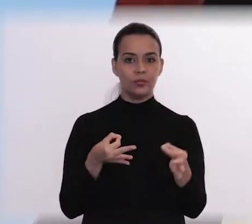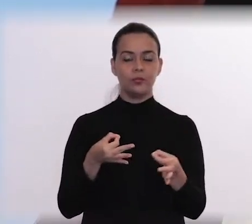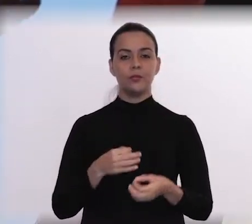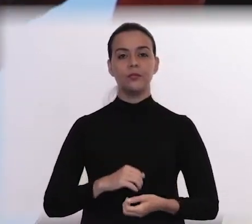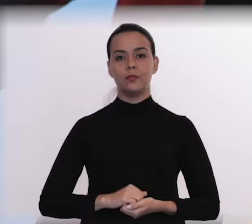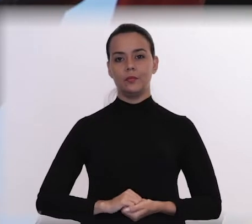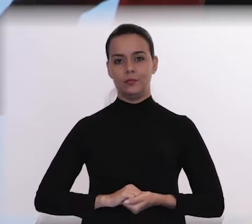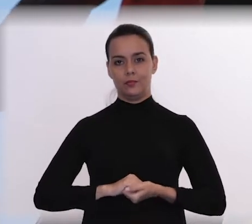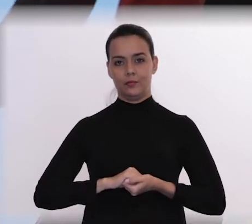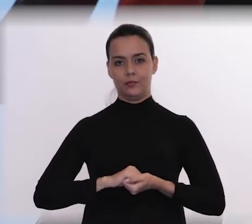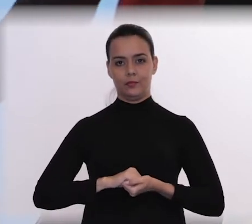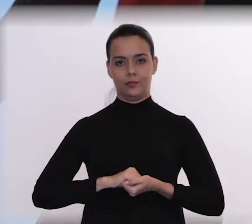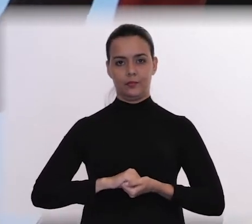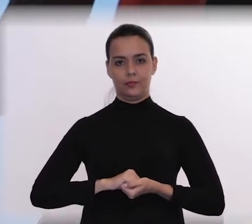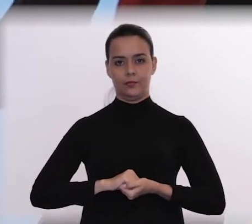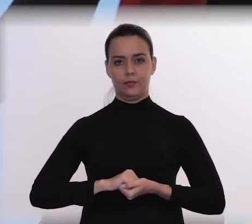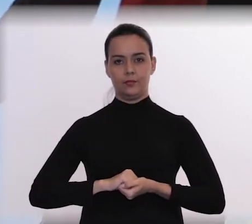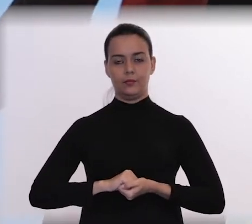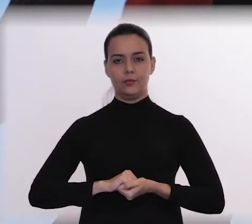rotineiramente.